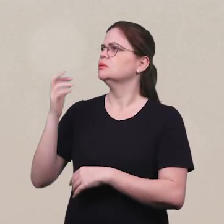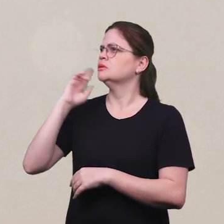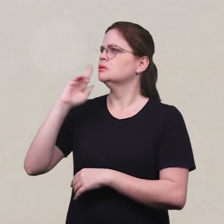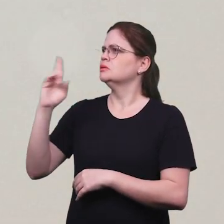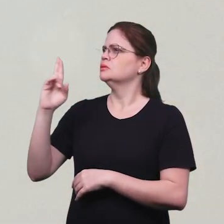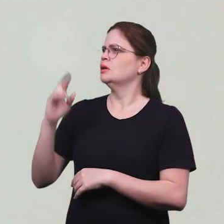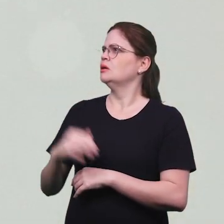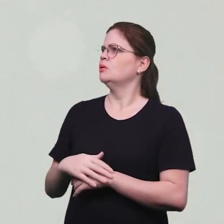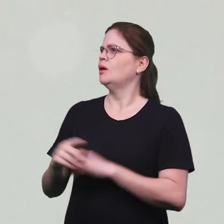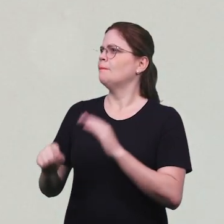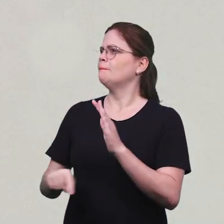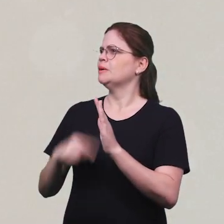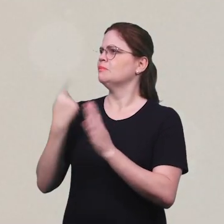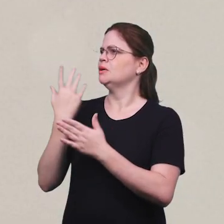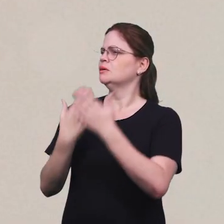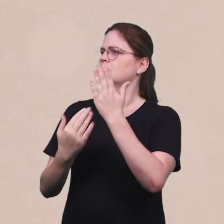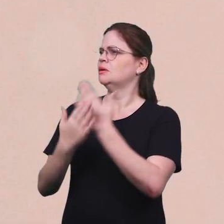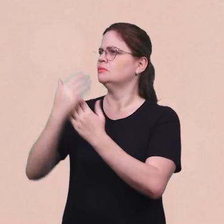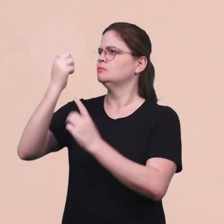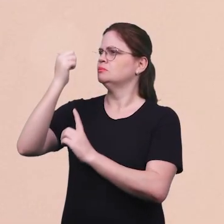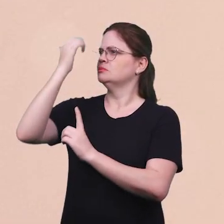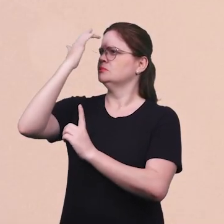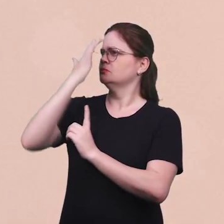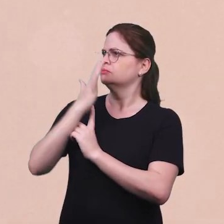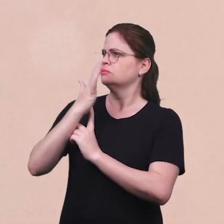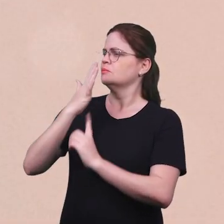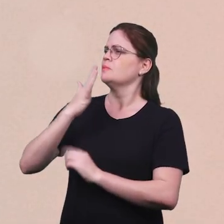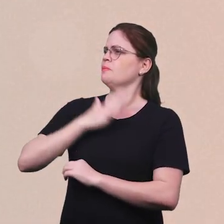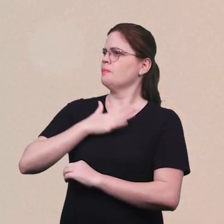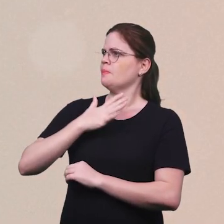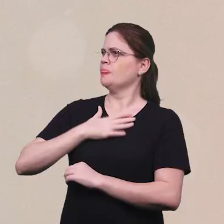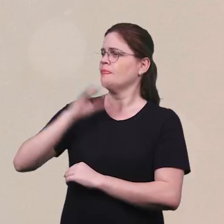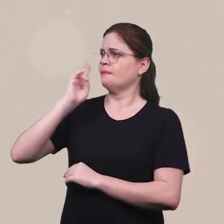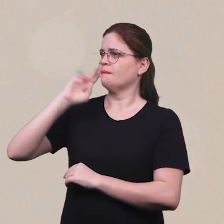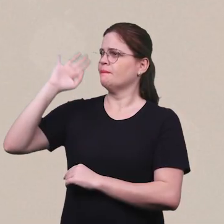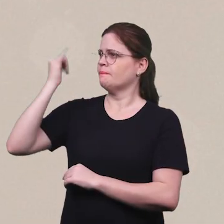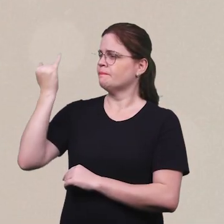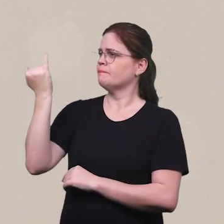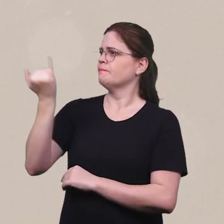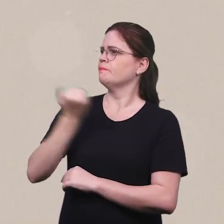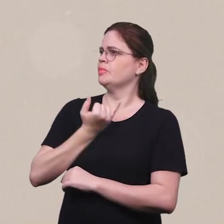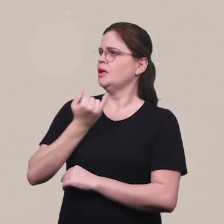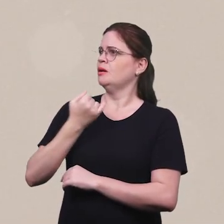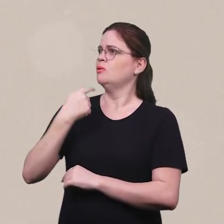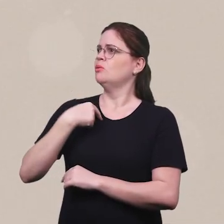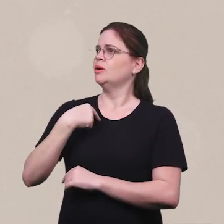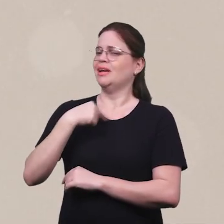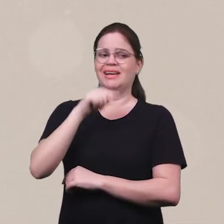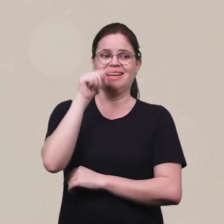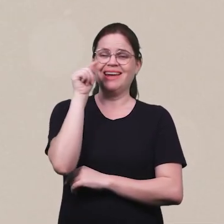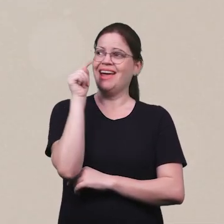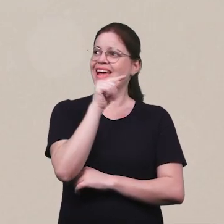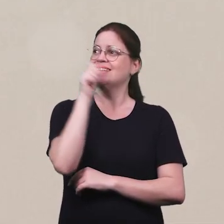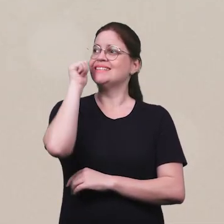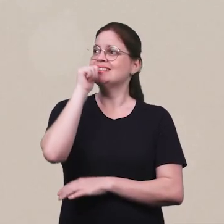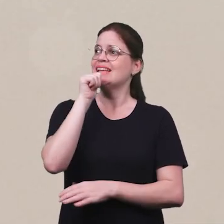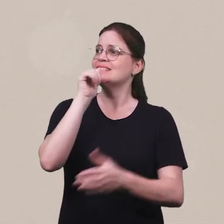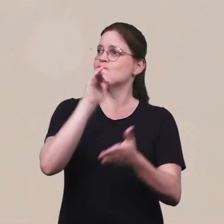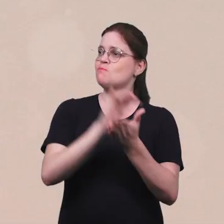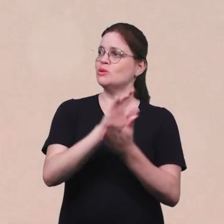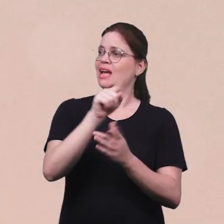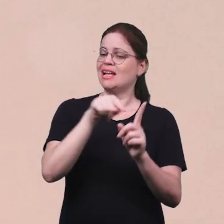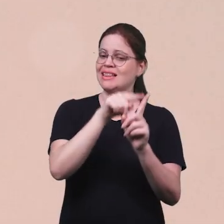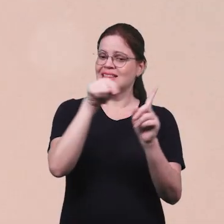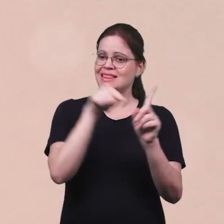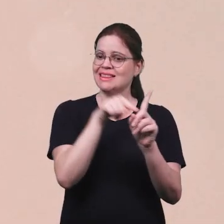primeira imposição de mão que eu recebi, o Senhor disse que tinha separado esta desde o ventre da mãe para ser a